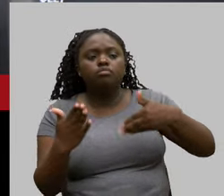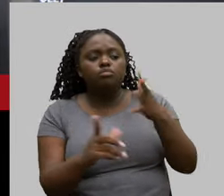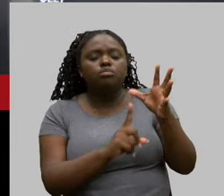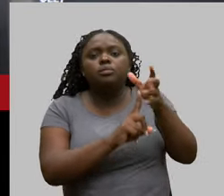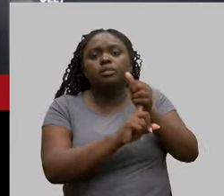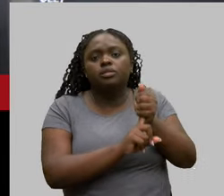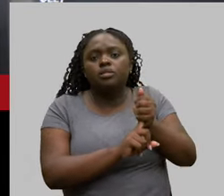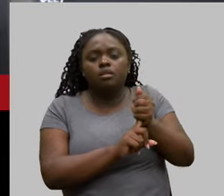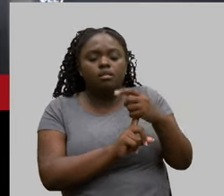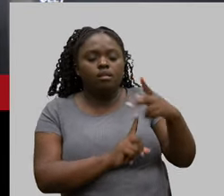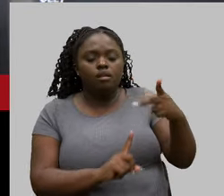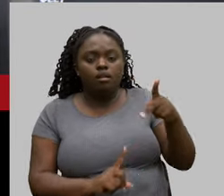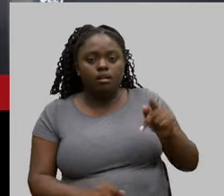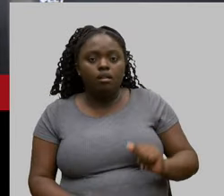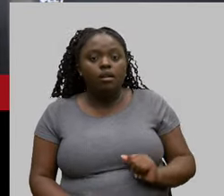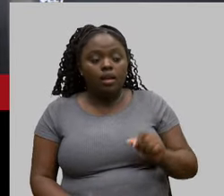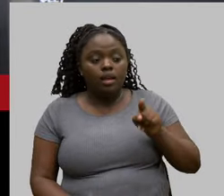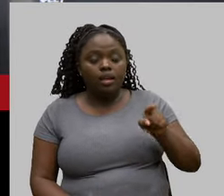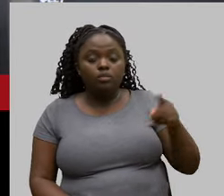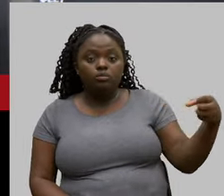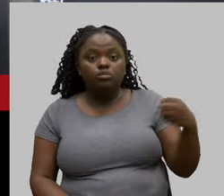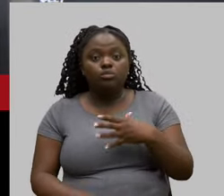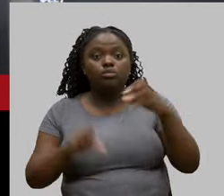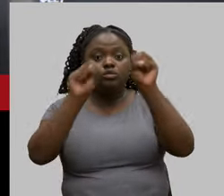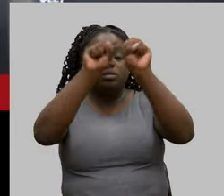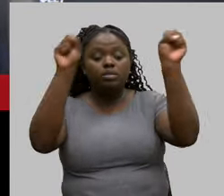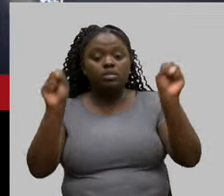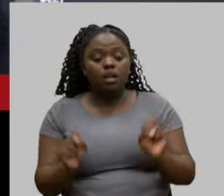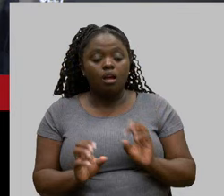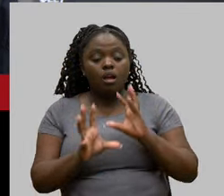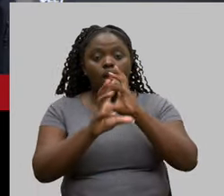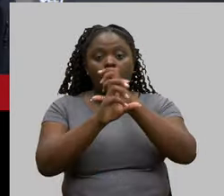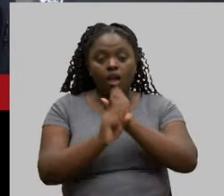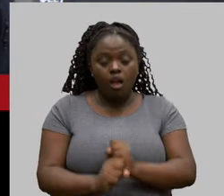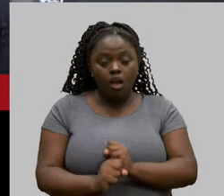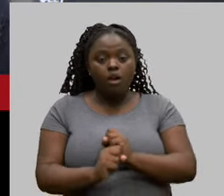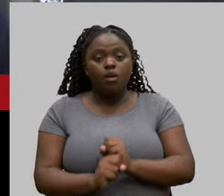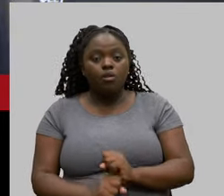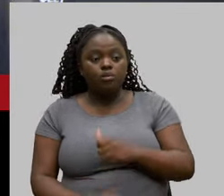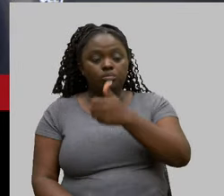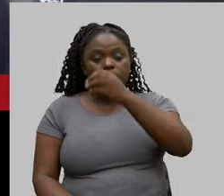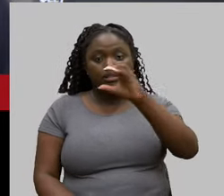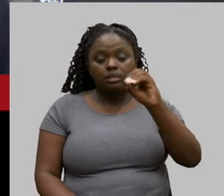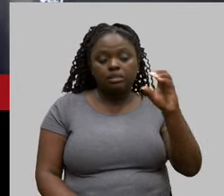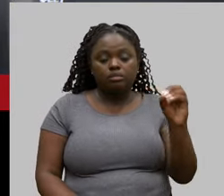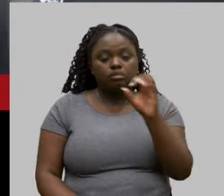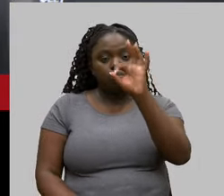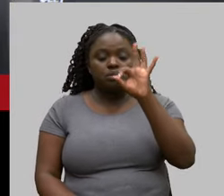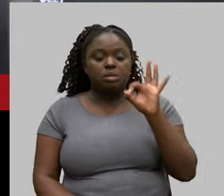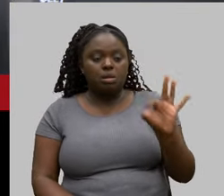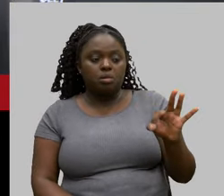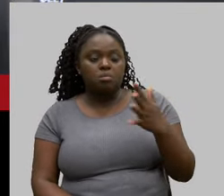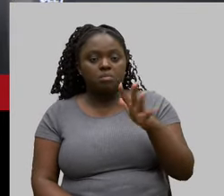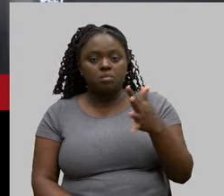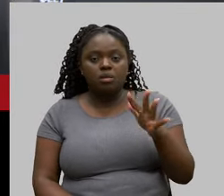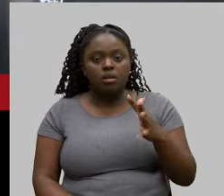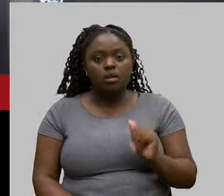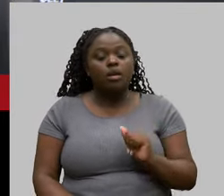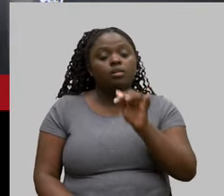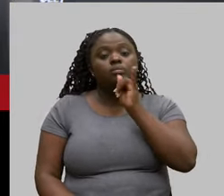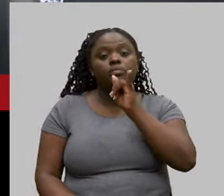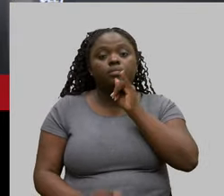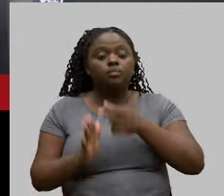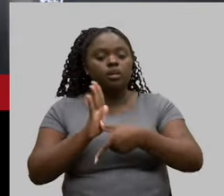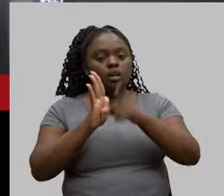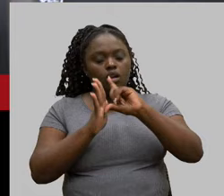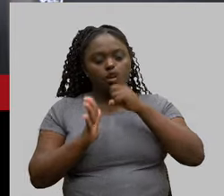dele ele tá no novo sistema de cálculo de média de 100% por exemplo antes tinha o direito de um descarte